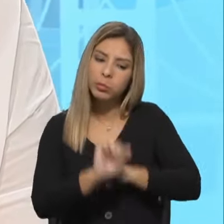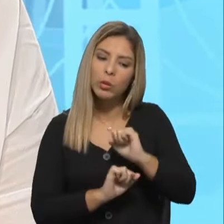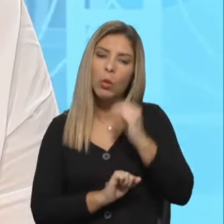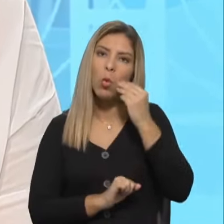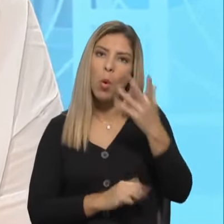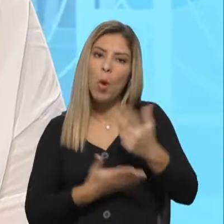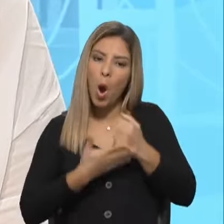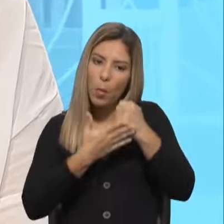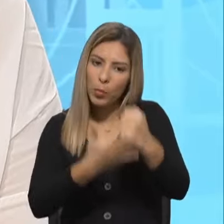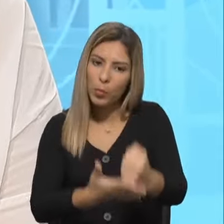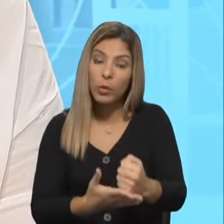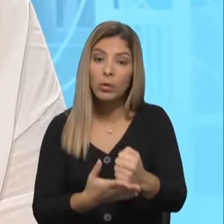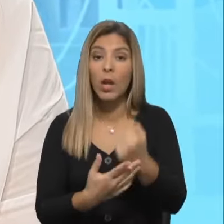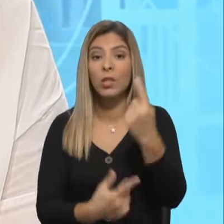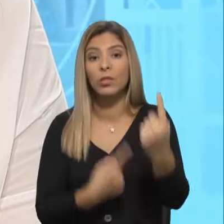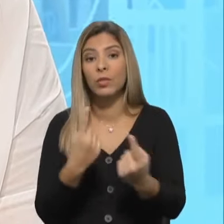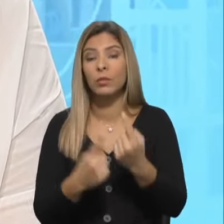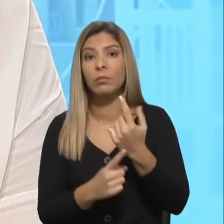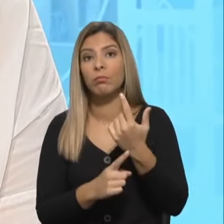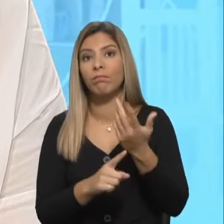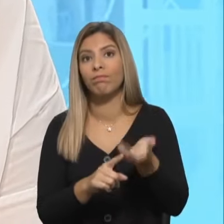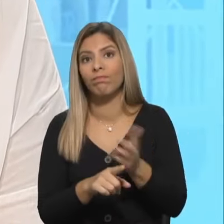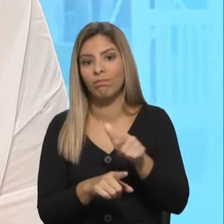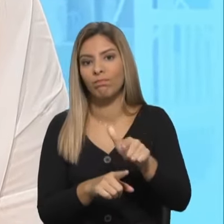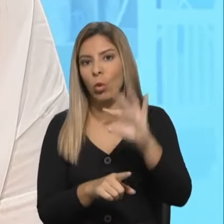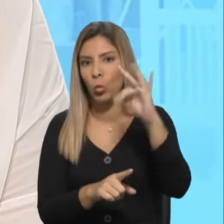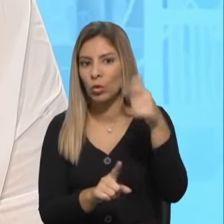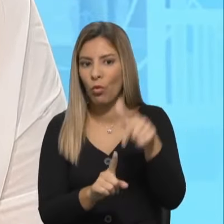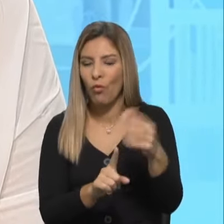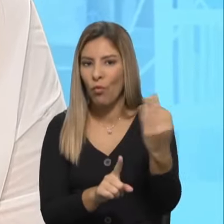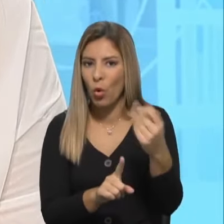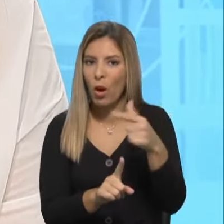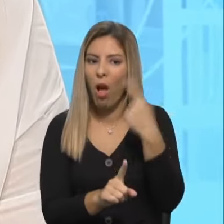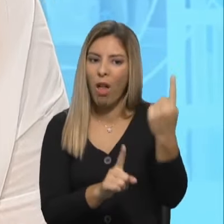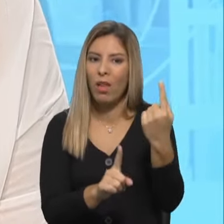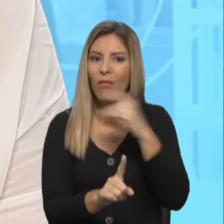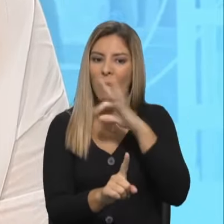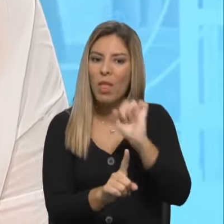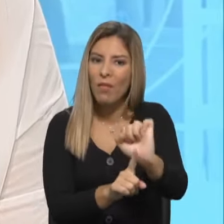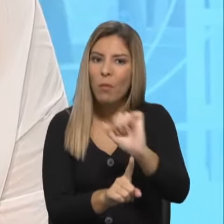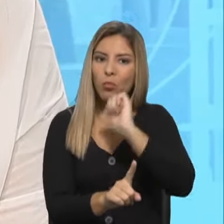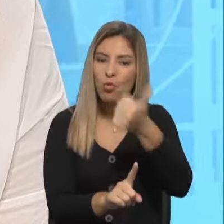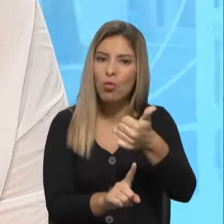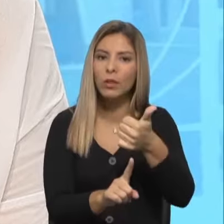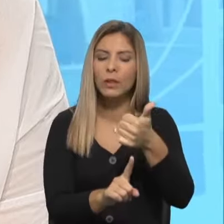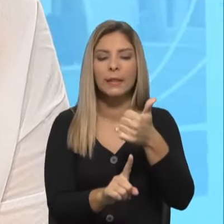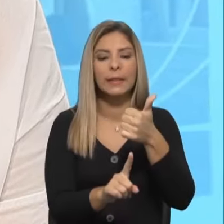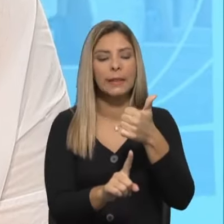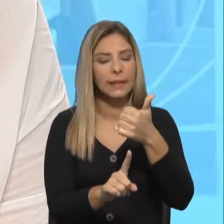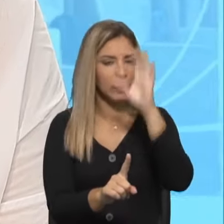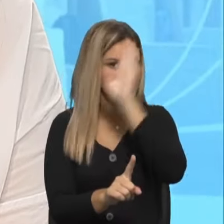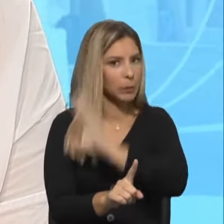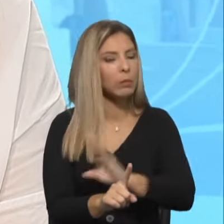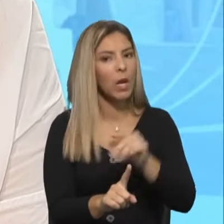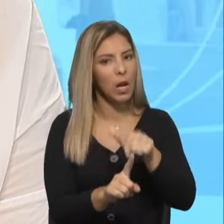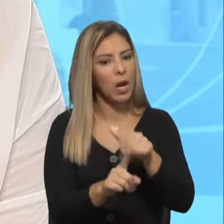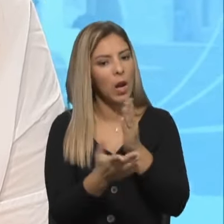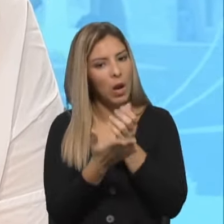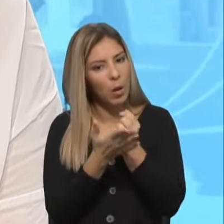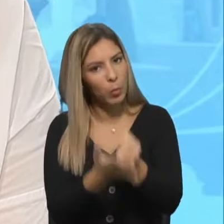aquelas crianças que acabam por ser sinalizadas nesses processos e que se considera que que é pertinente um apoio